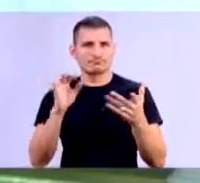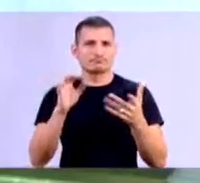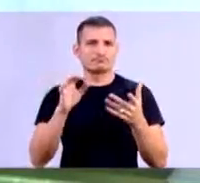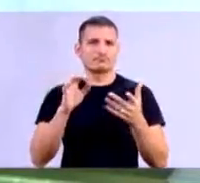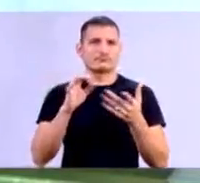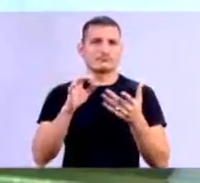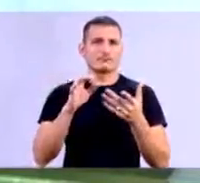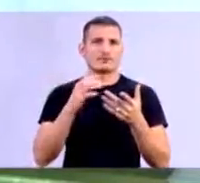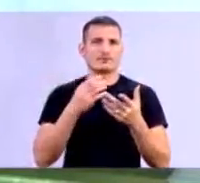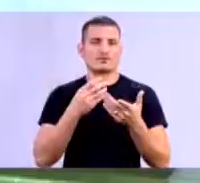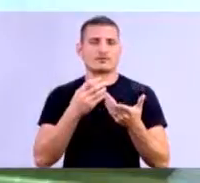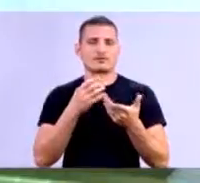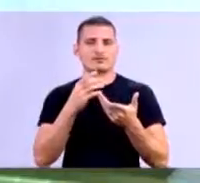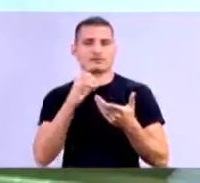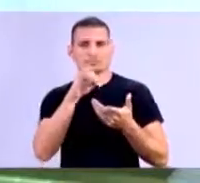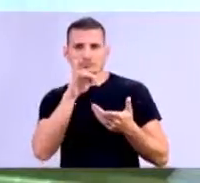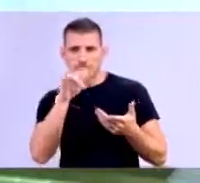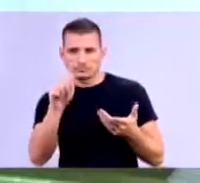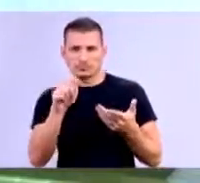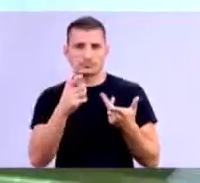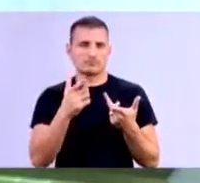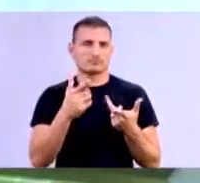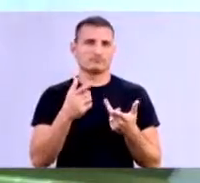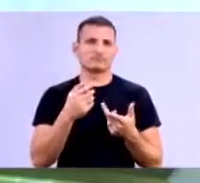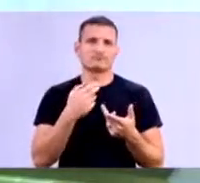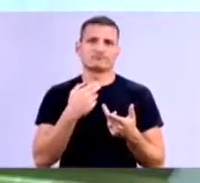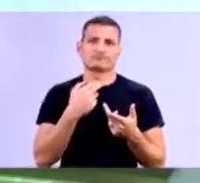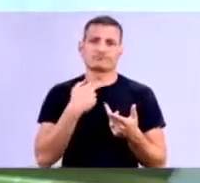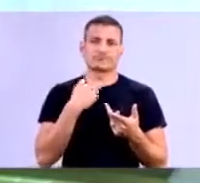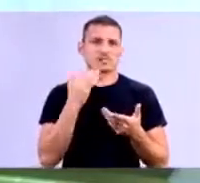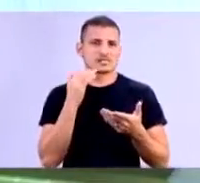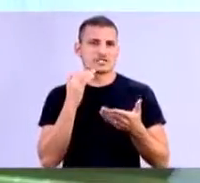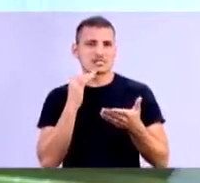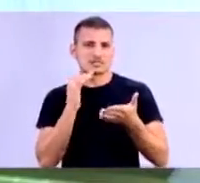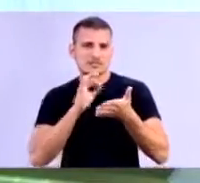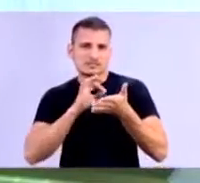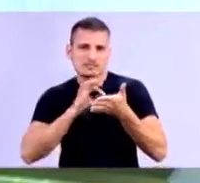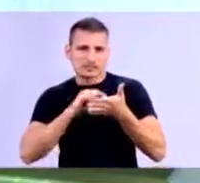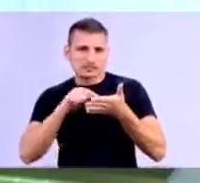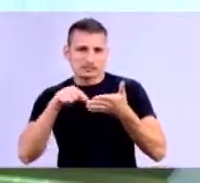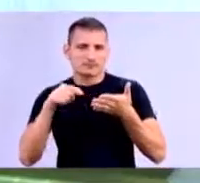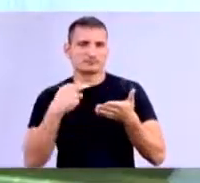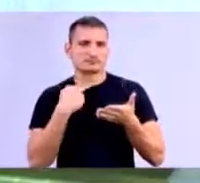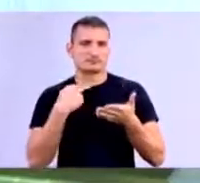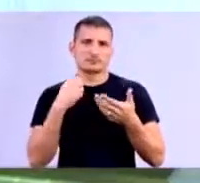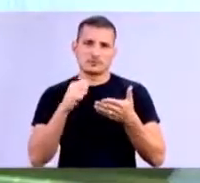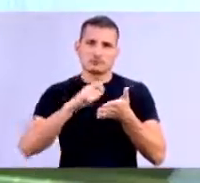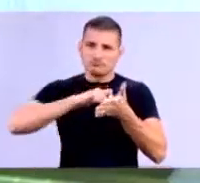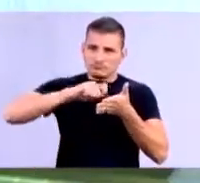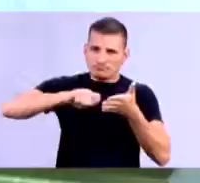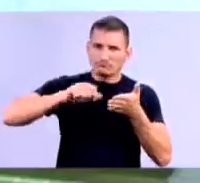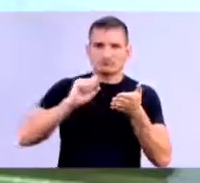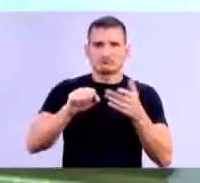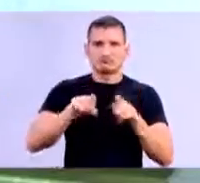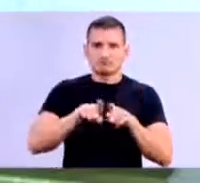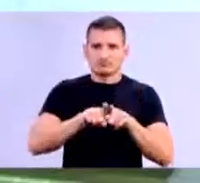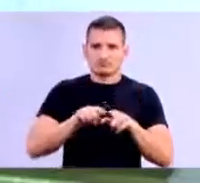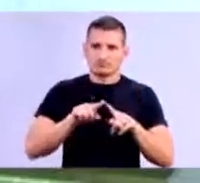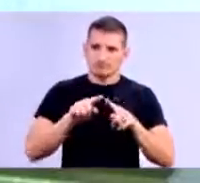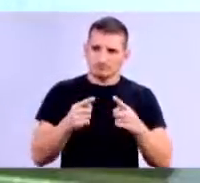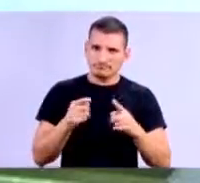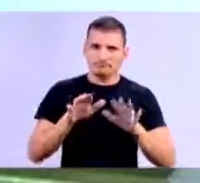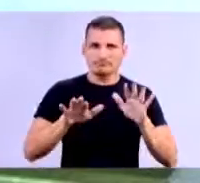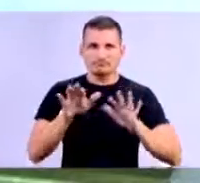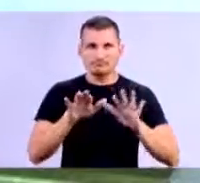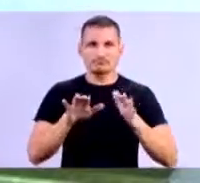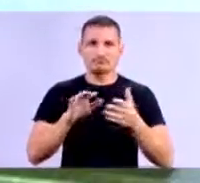que estar bem apresentado e sem nenhum tipo de rasura. Pode ser manuscrita? Pode também, não tem problema, mas cuidado